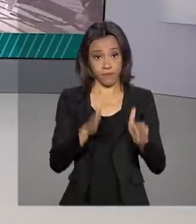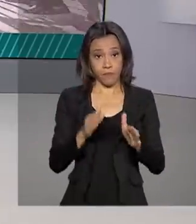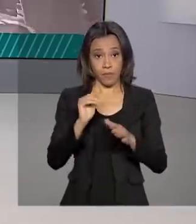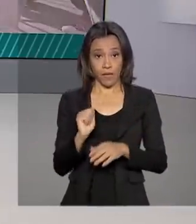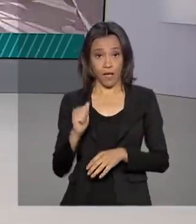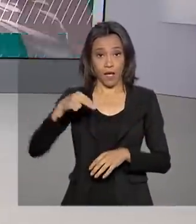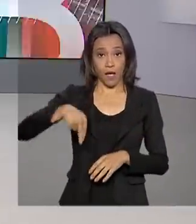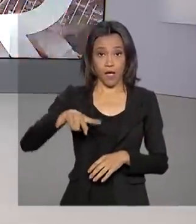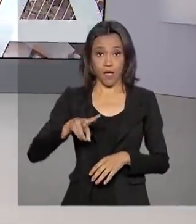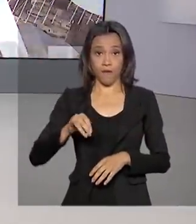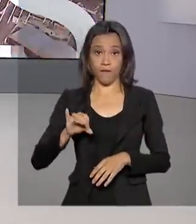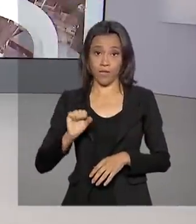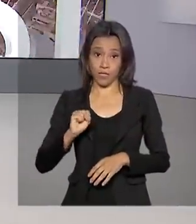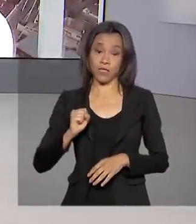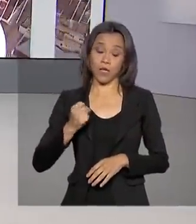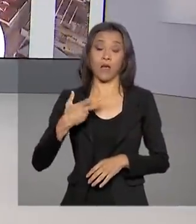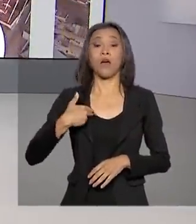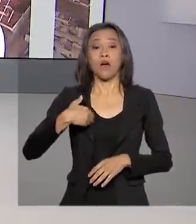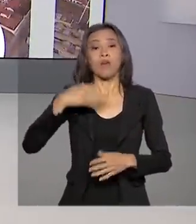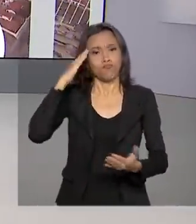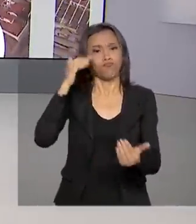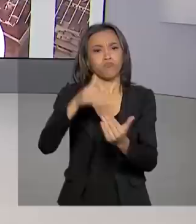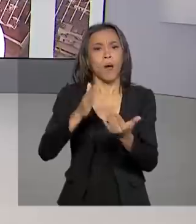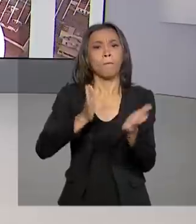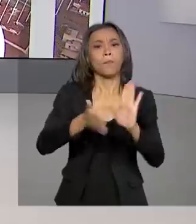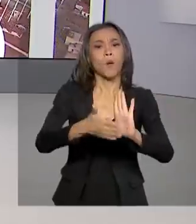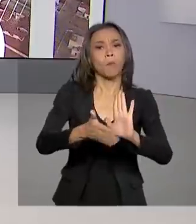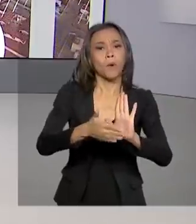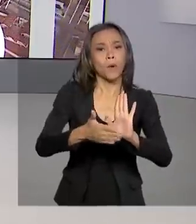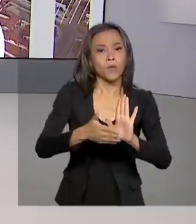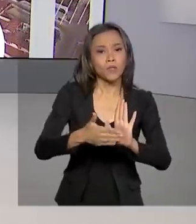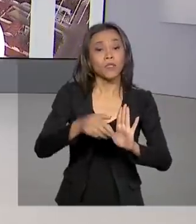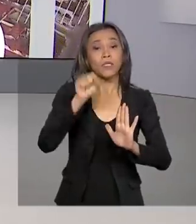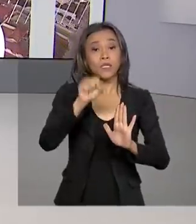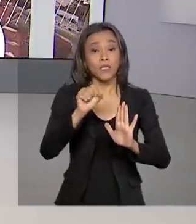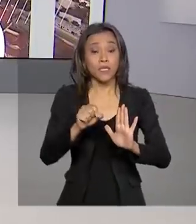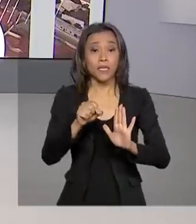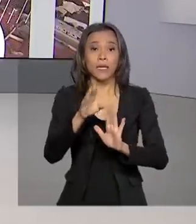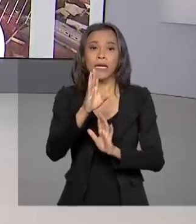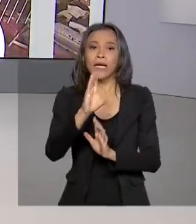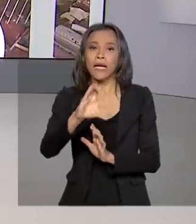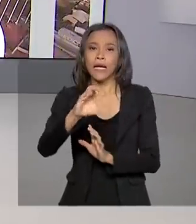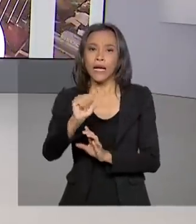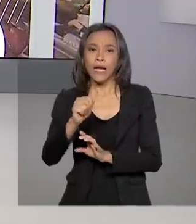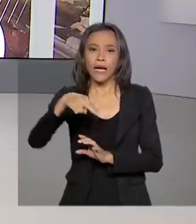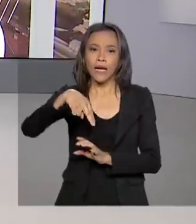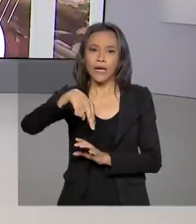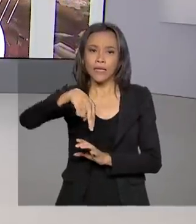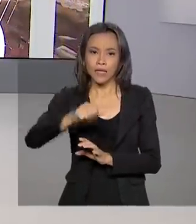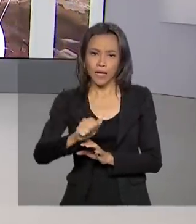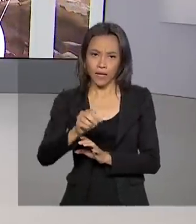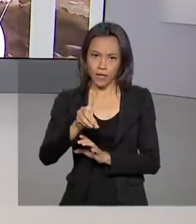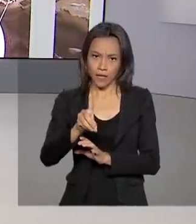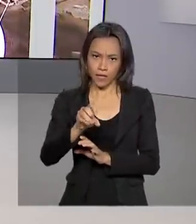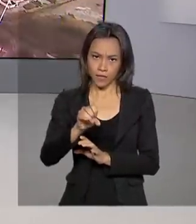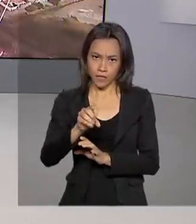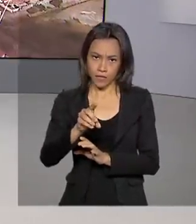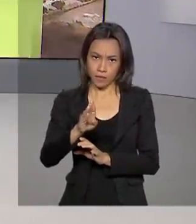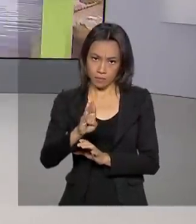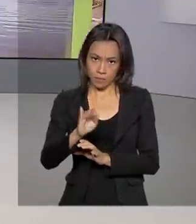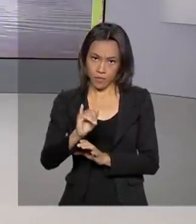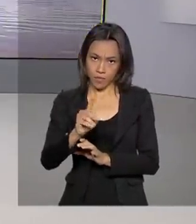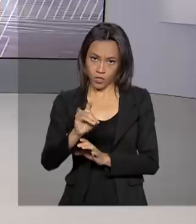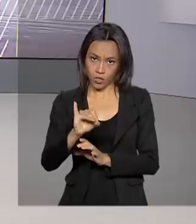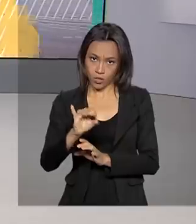aprovou a proposta que simplifica a importação de produtos à base de canabidiol para uso pessoal. Agora, para comprar o produto,